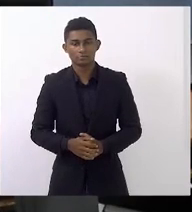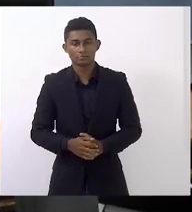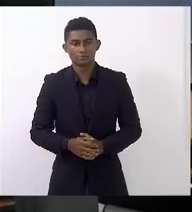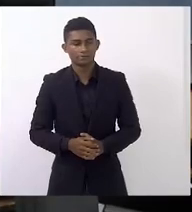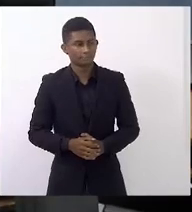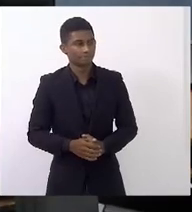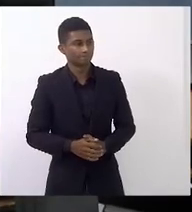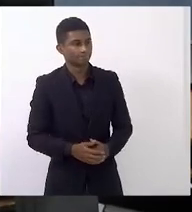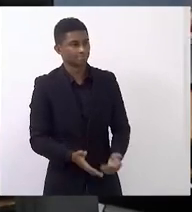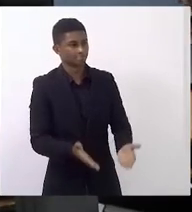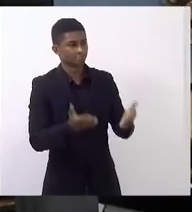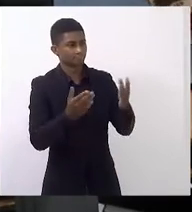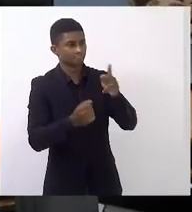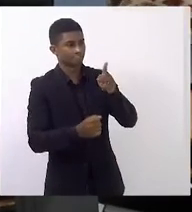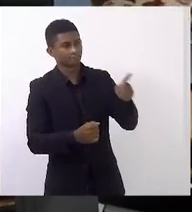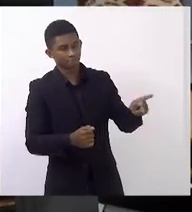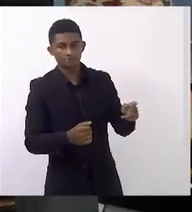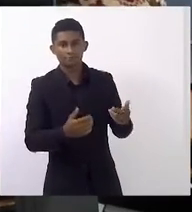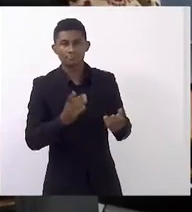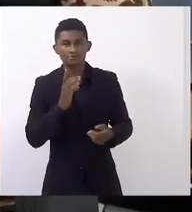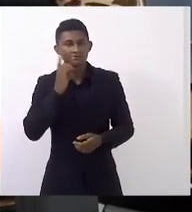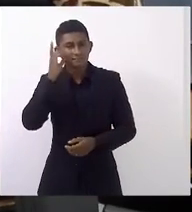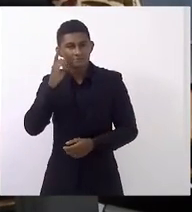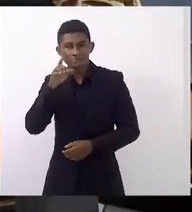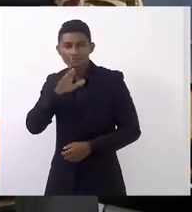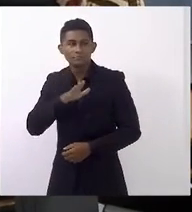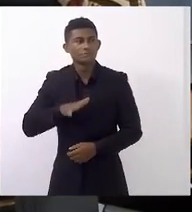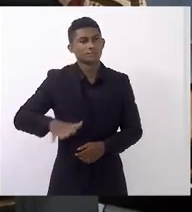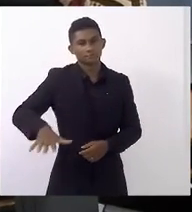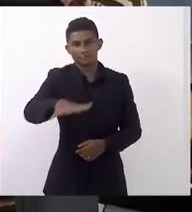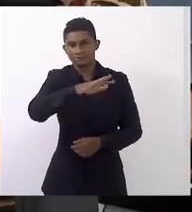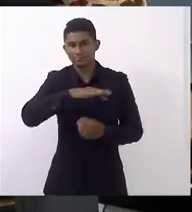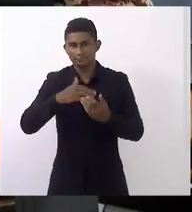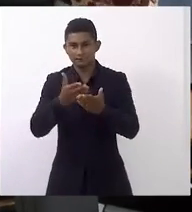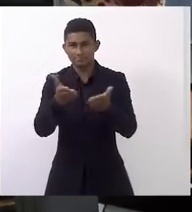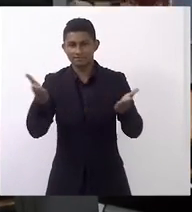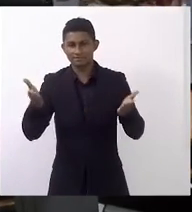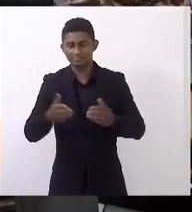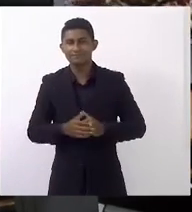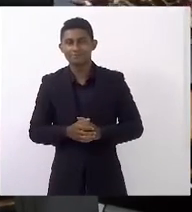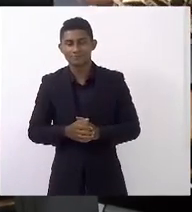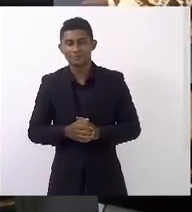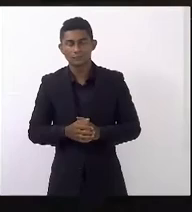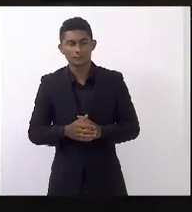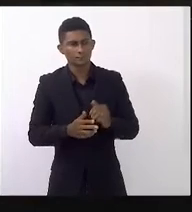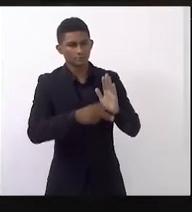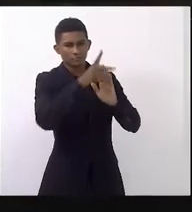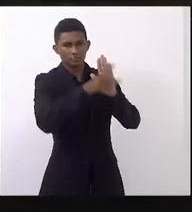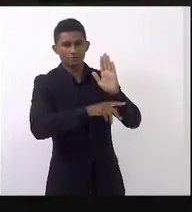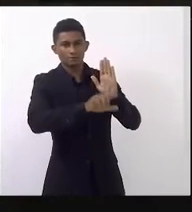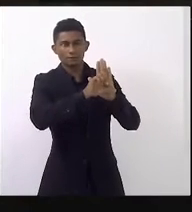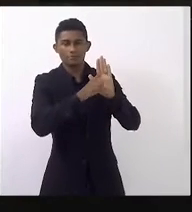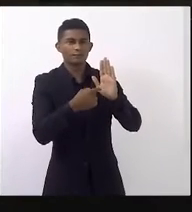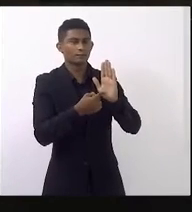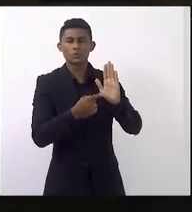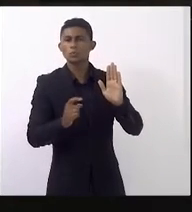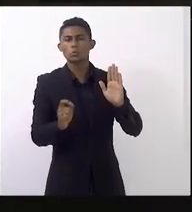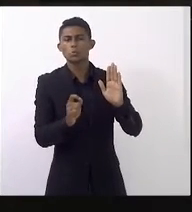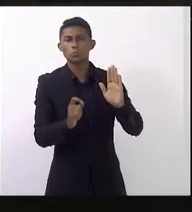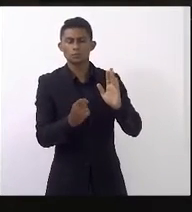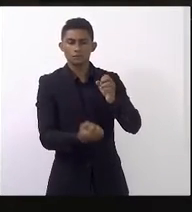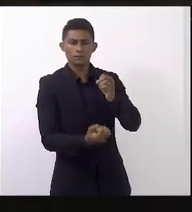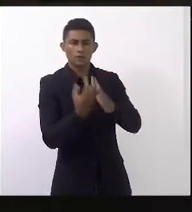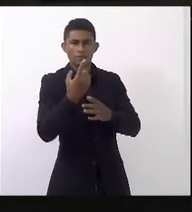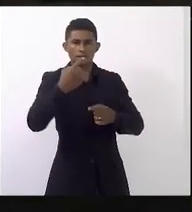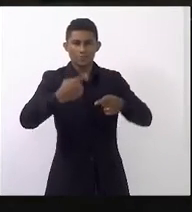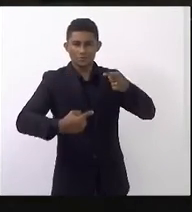Senhor presidente, senhoras deputadas, senhores deputados, o projeto em questão institui a Política Estadual